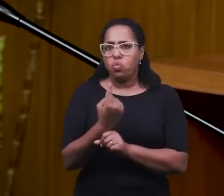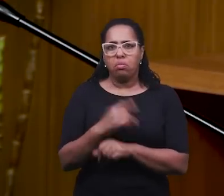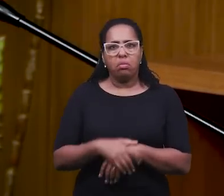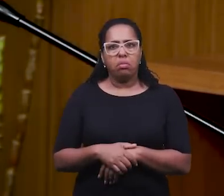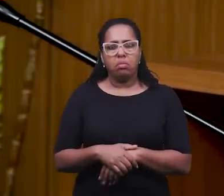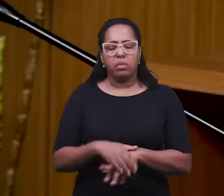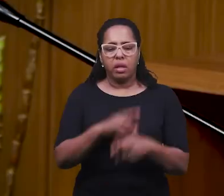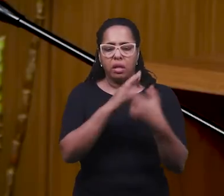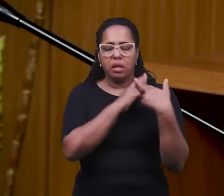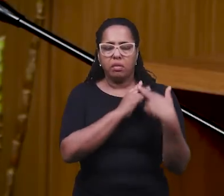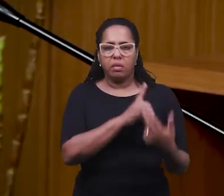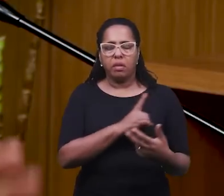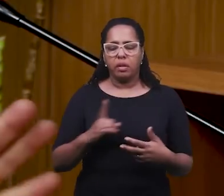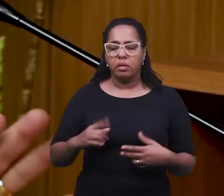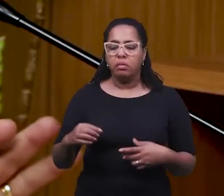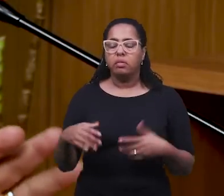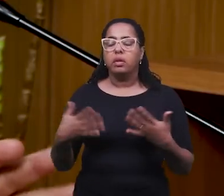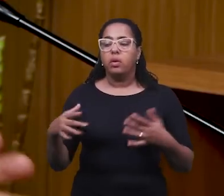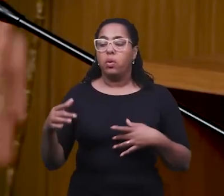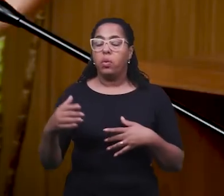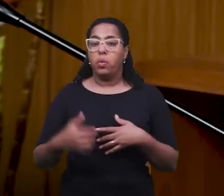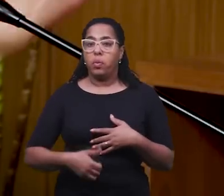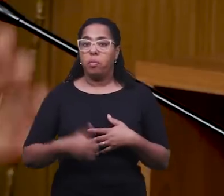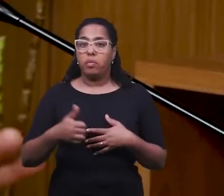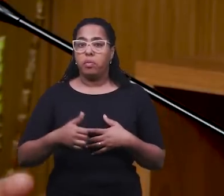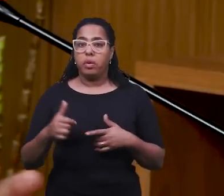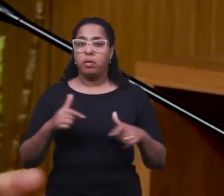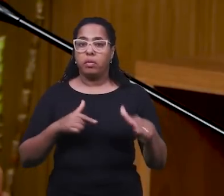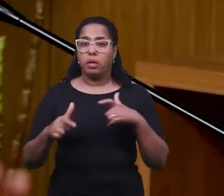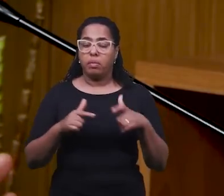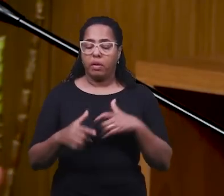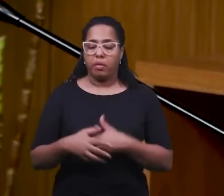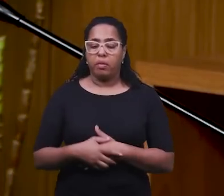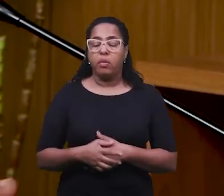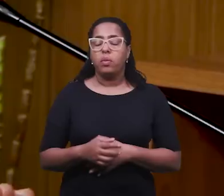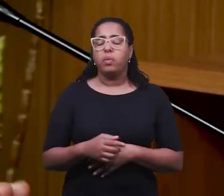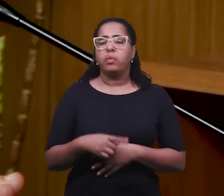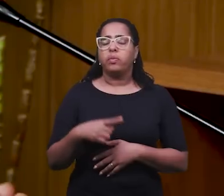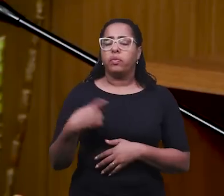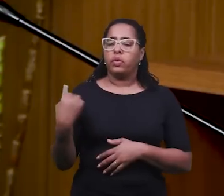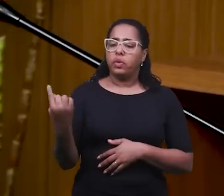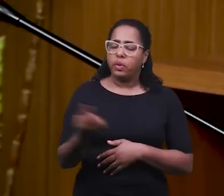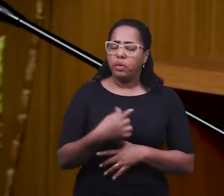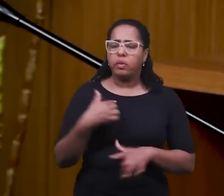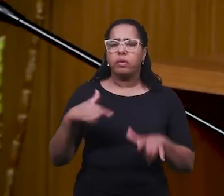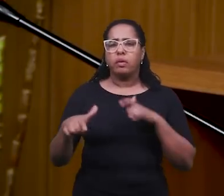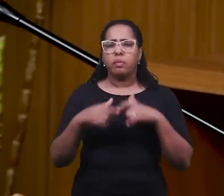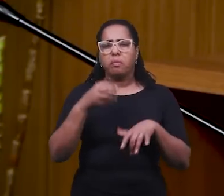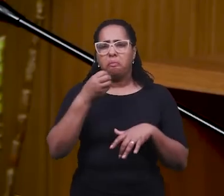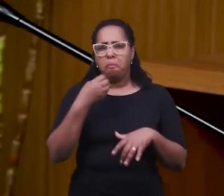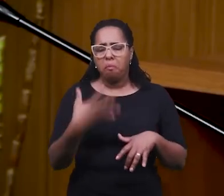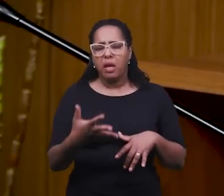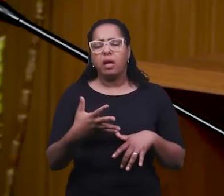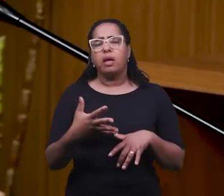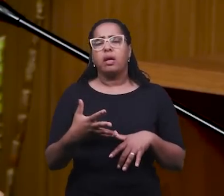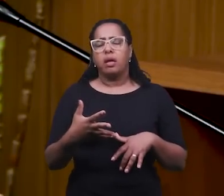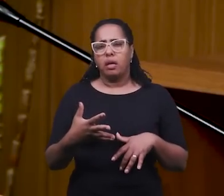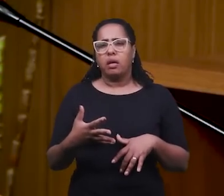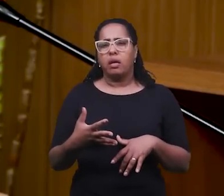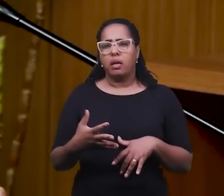Com o diácono. Então, o primeiro trabalho com o diácono, uma das coisas, Josias, que a gente trabalha